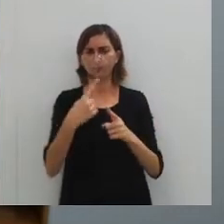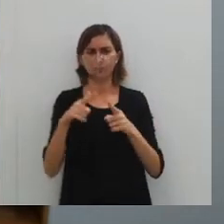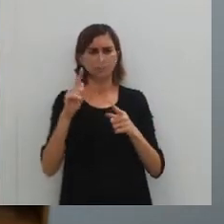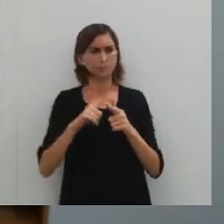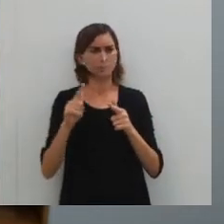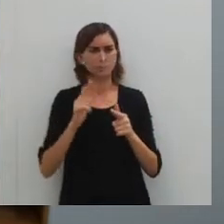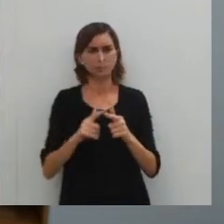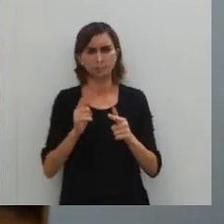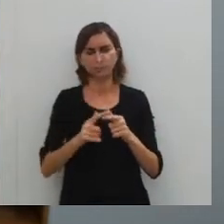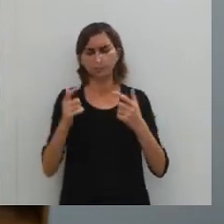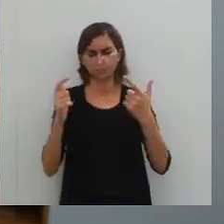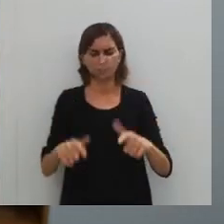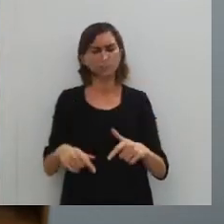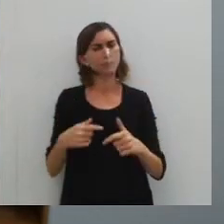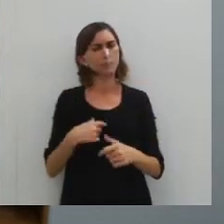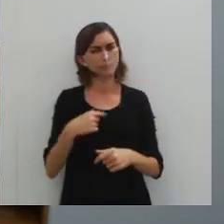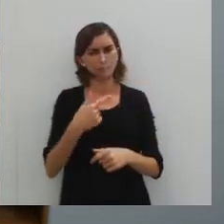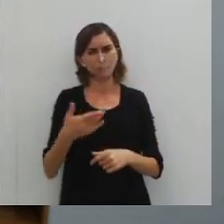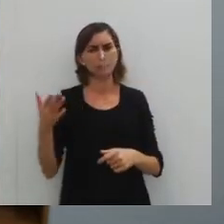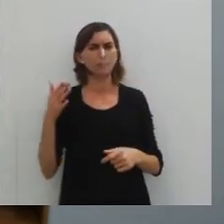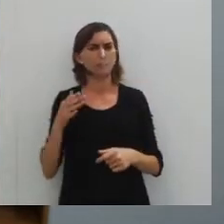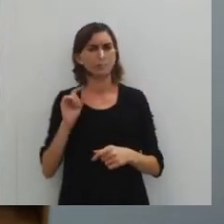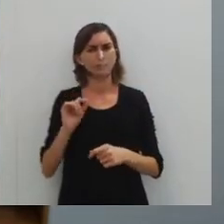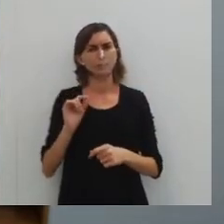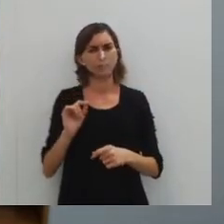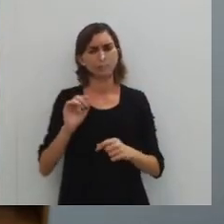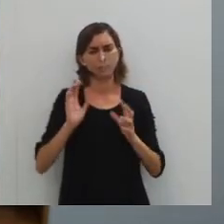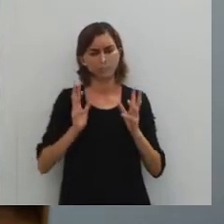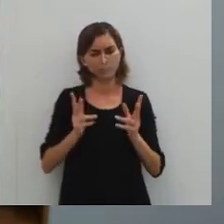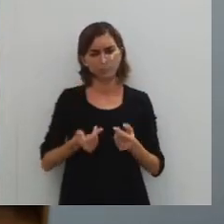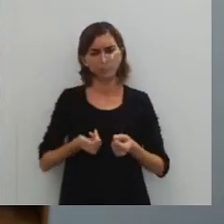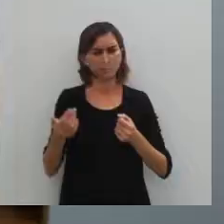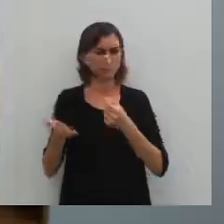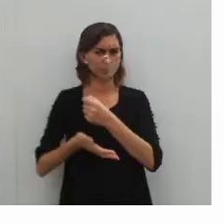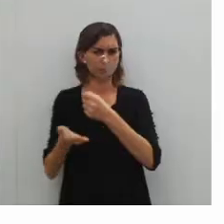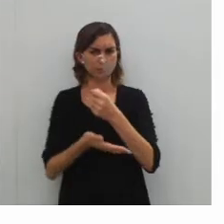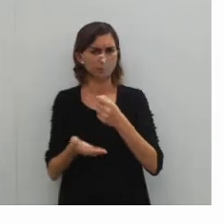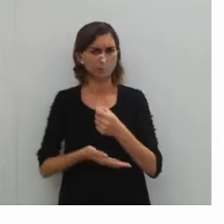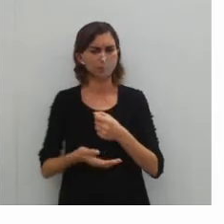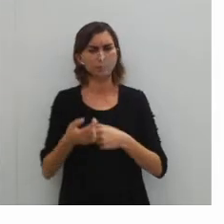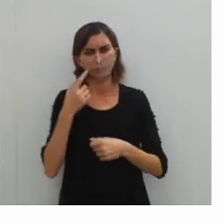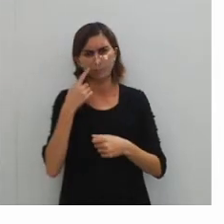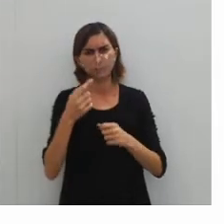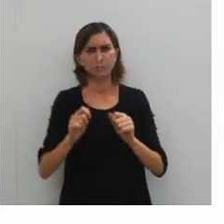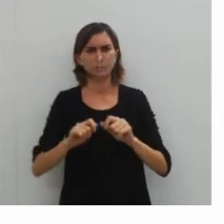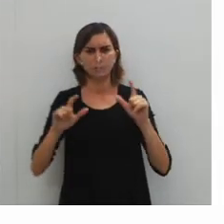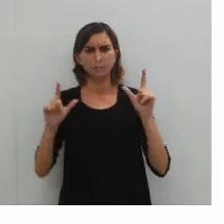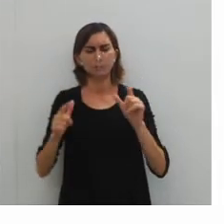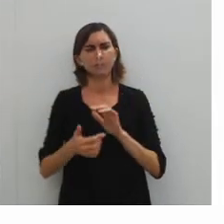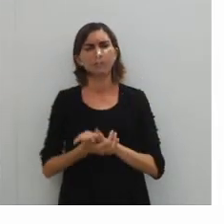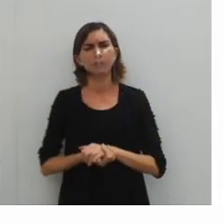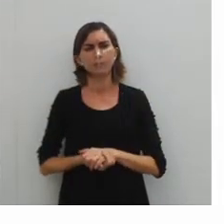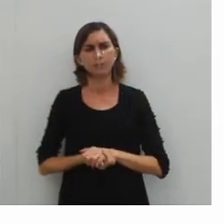problemas ambientais vai ser a questão do saneamento básico. Corta para o slide.